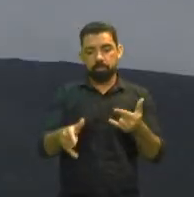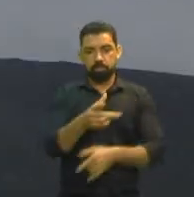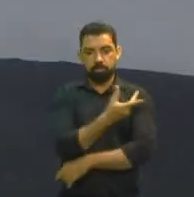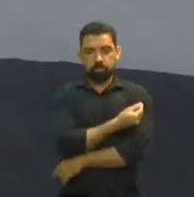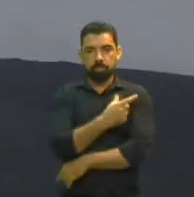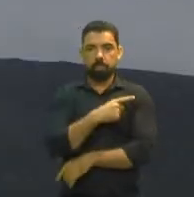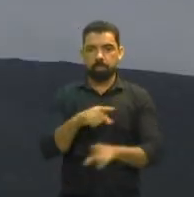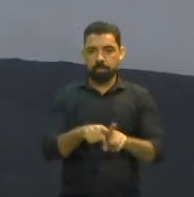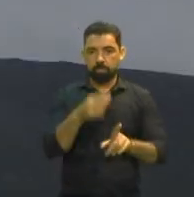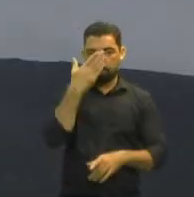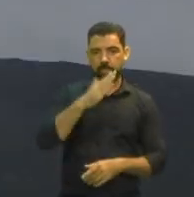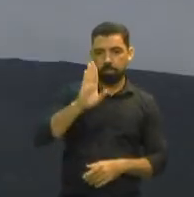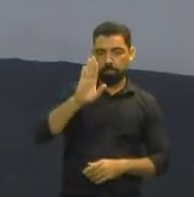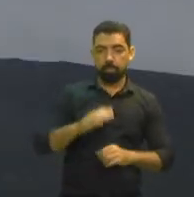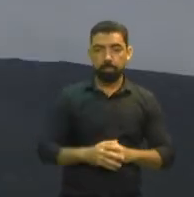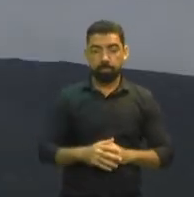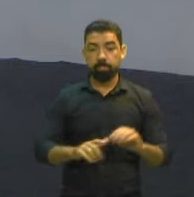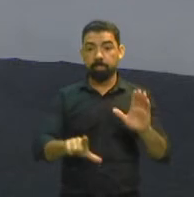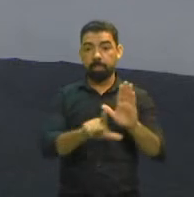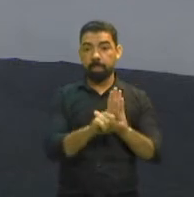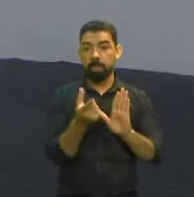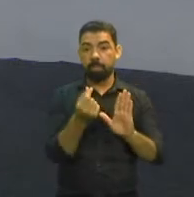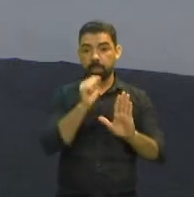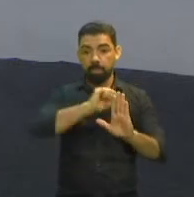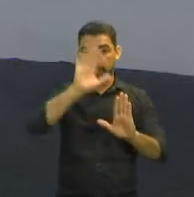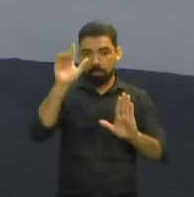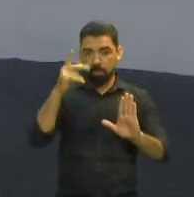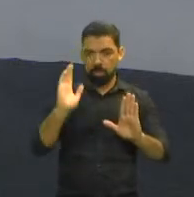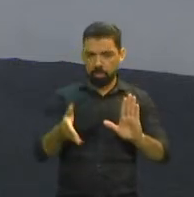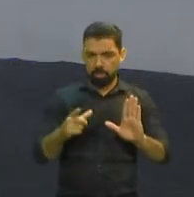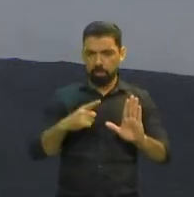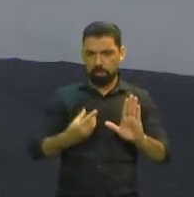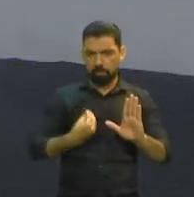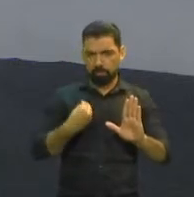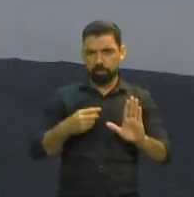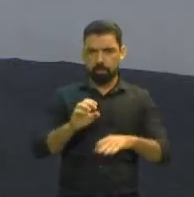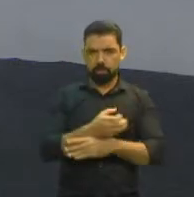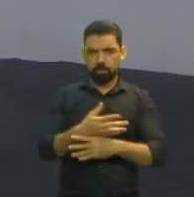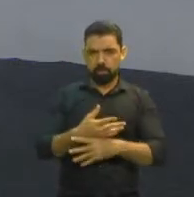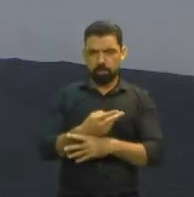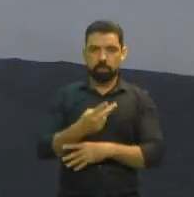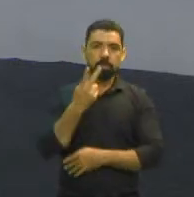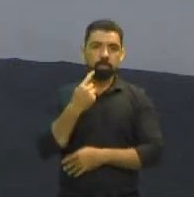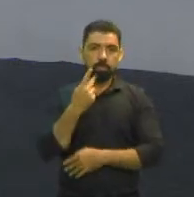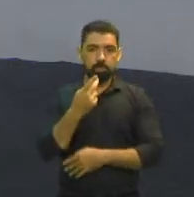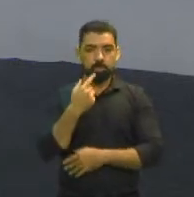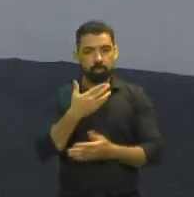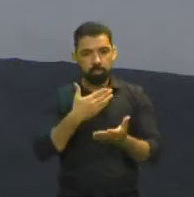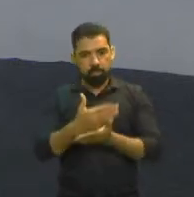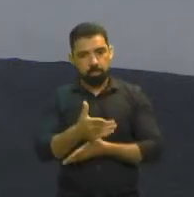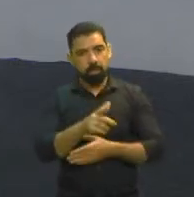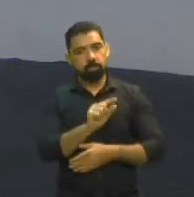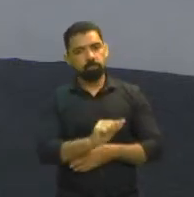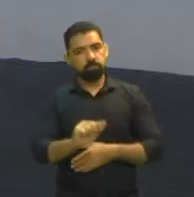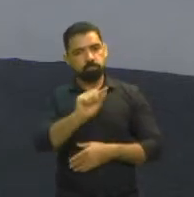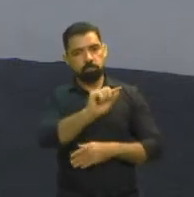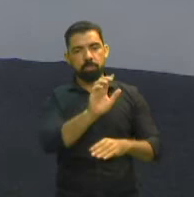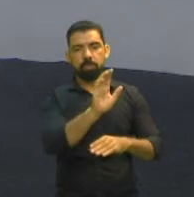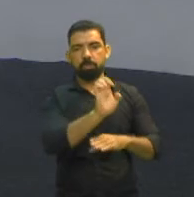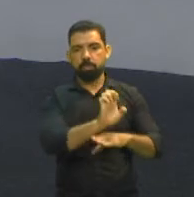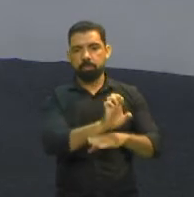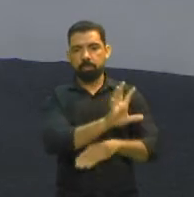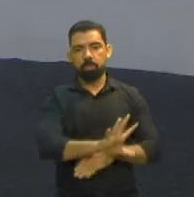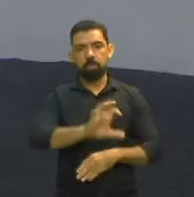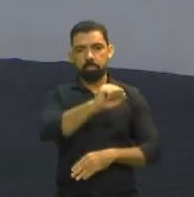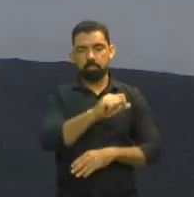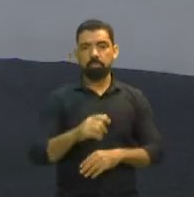Preço Claro, já em vigor na cidade de Fortaleza desde 2009, começa a valer para todo o estado, com a aprovação e sanção